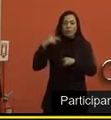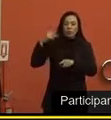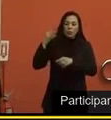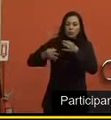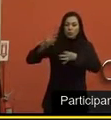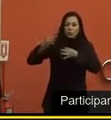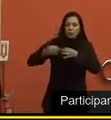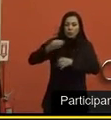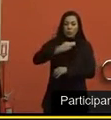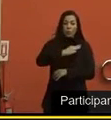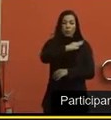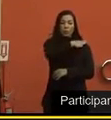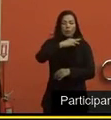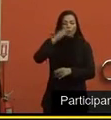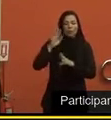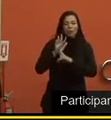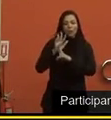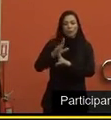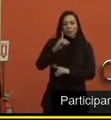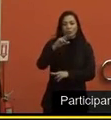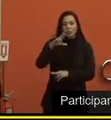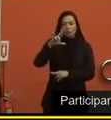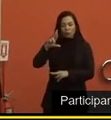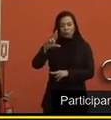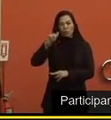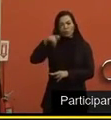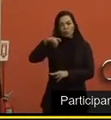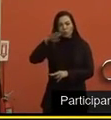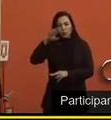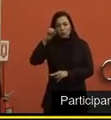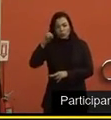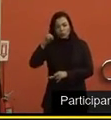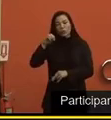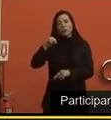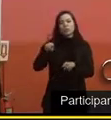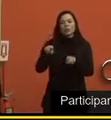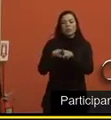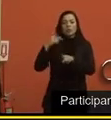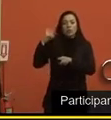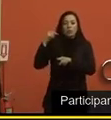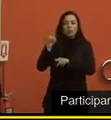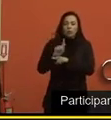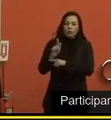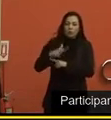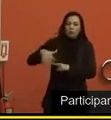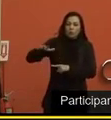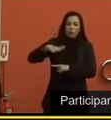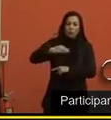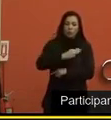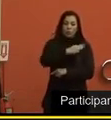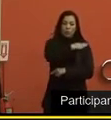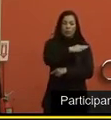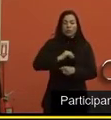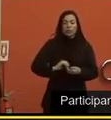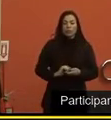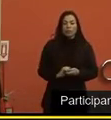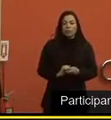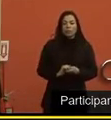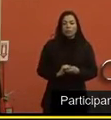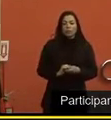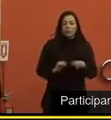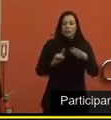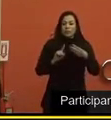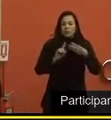de Justiça Militar, representando o doutor Antônio Pereira Duarte, procurador-geral de Justiça Militar;